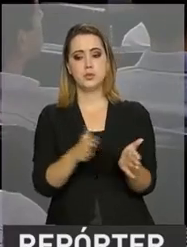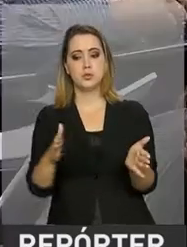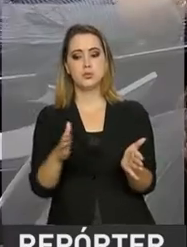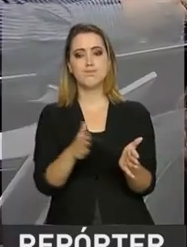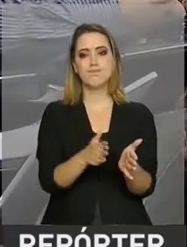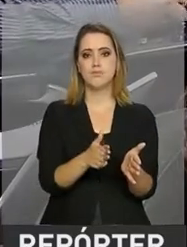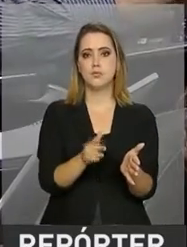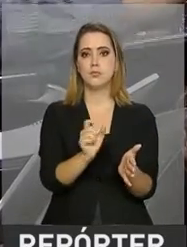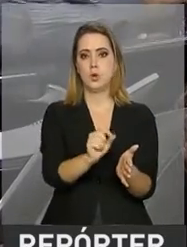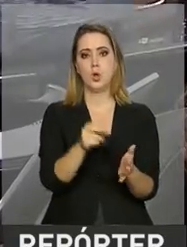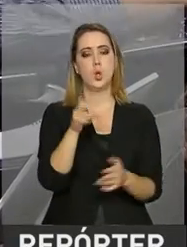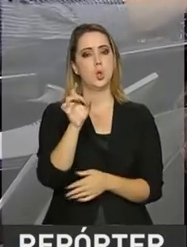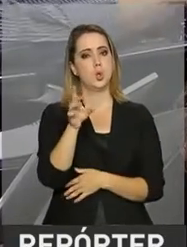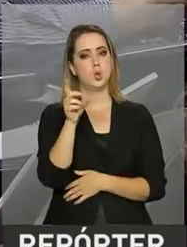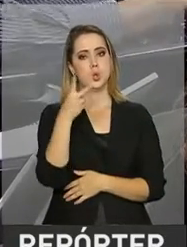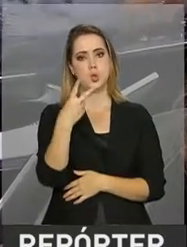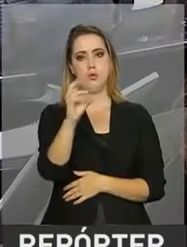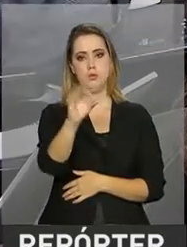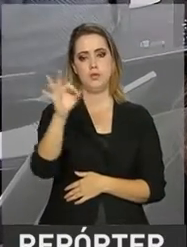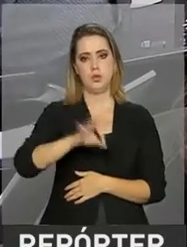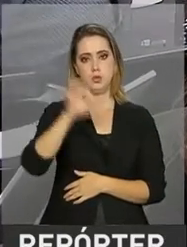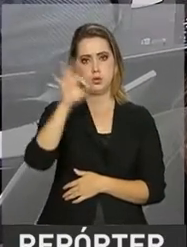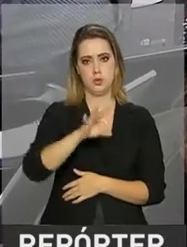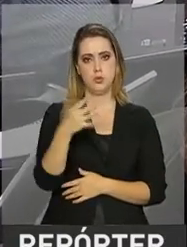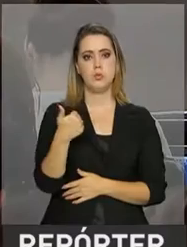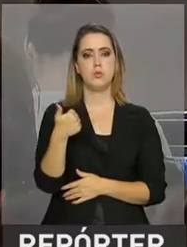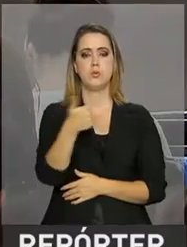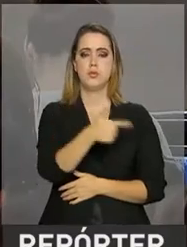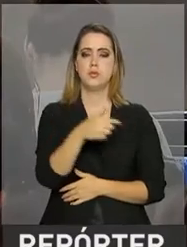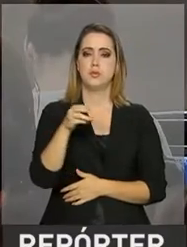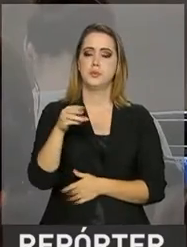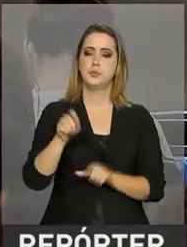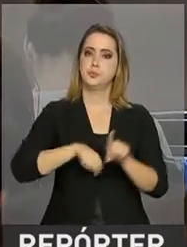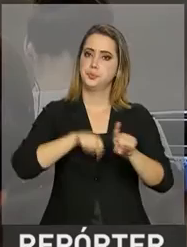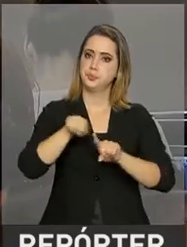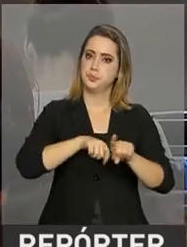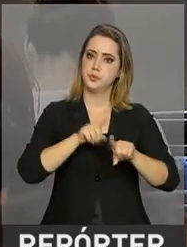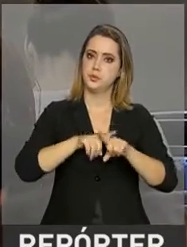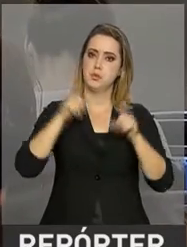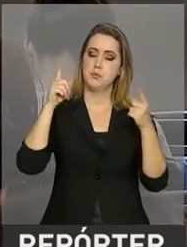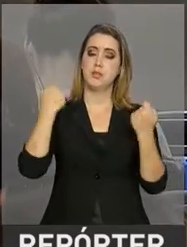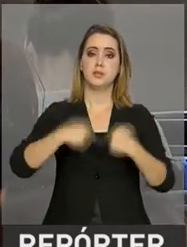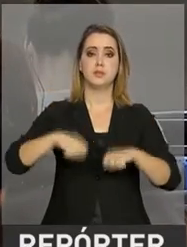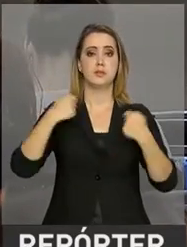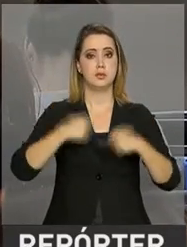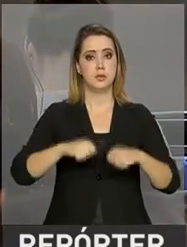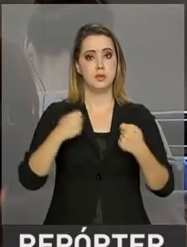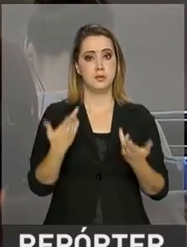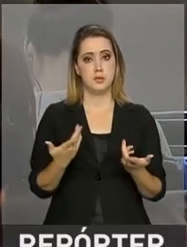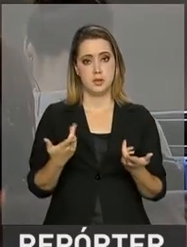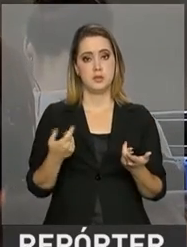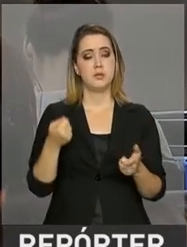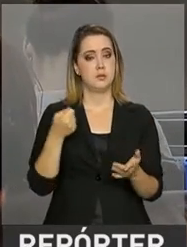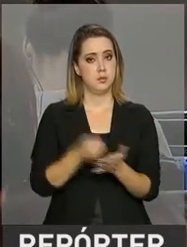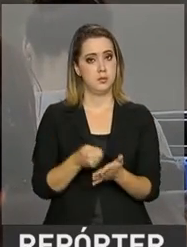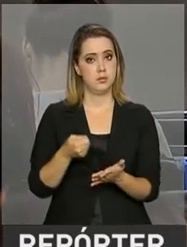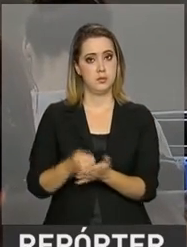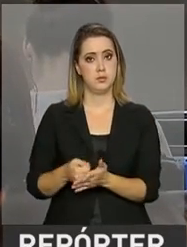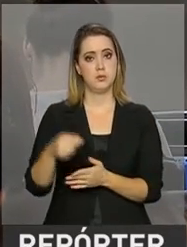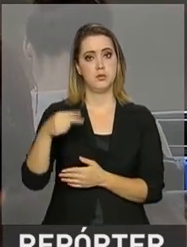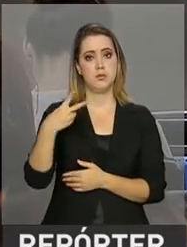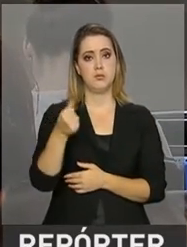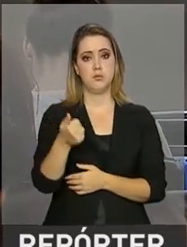das dívidas sejam cobradas em 12 meses já em relação à necessidade líquida de financiamento para